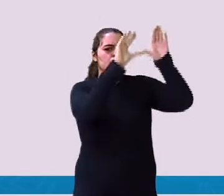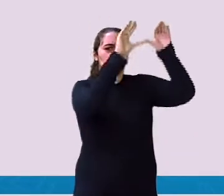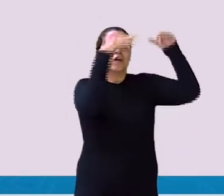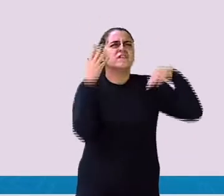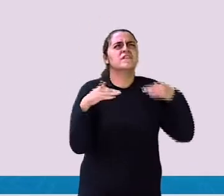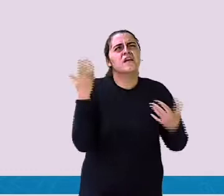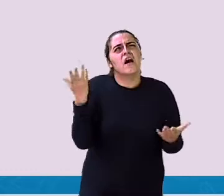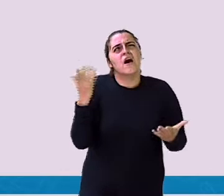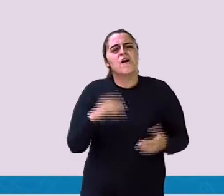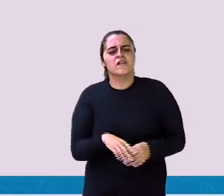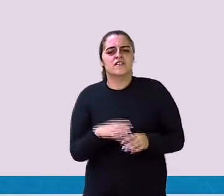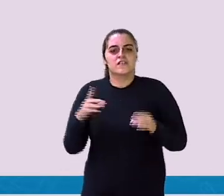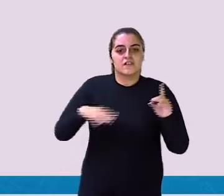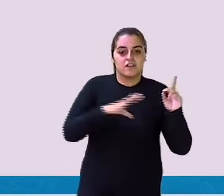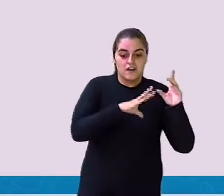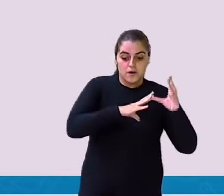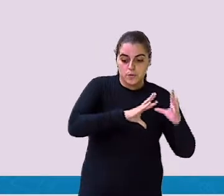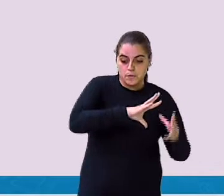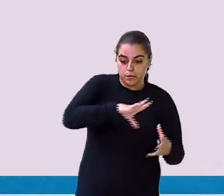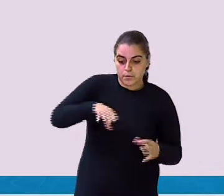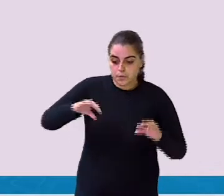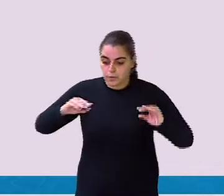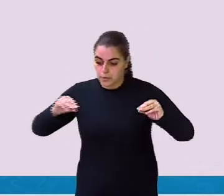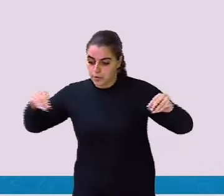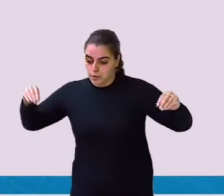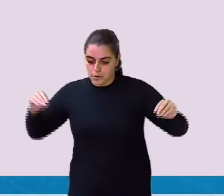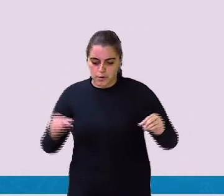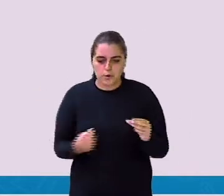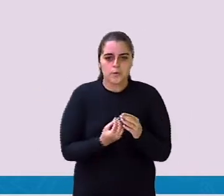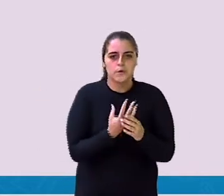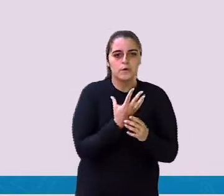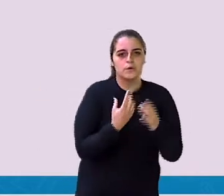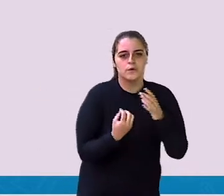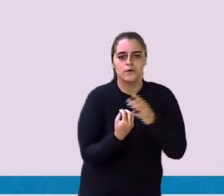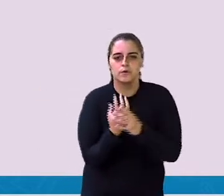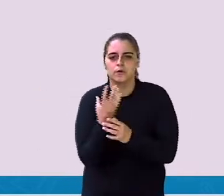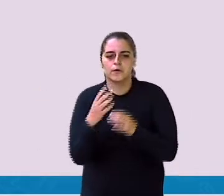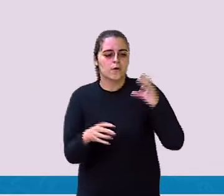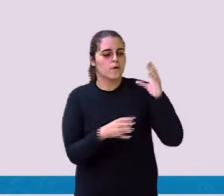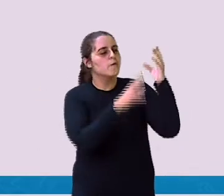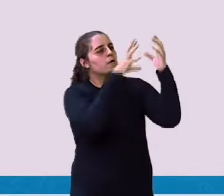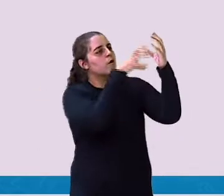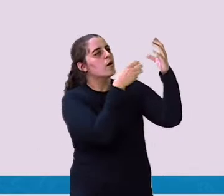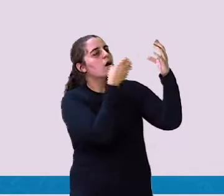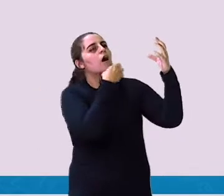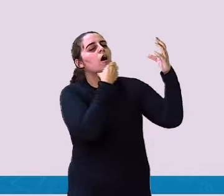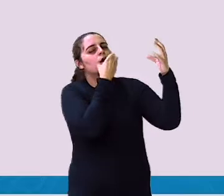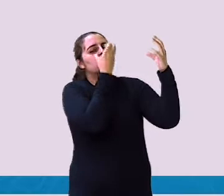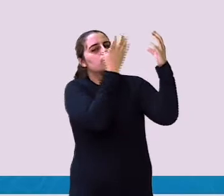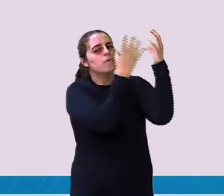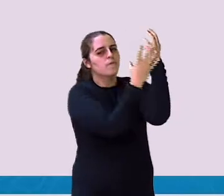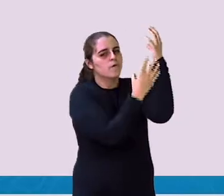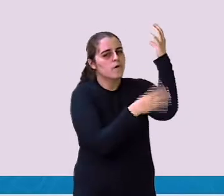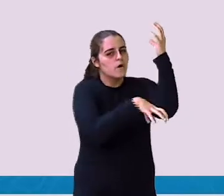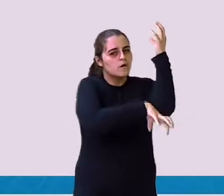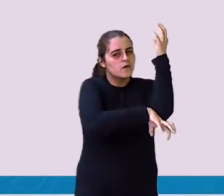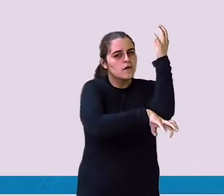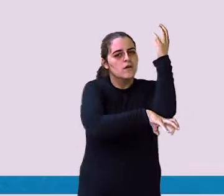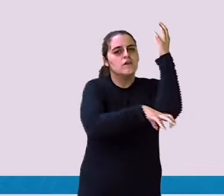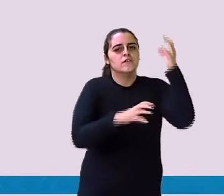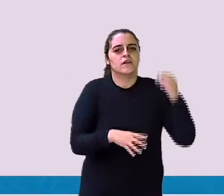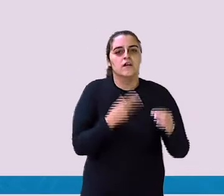Será que a terra vai seguir nos dando O fruto, a folha, o calo e a raiz